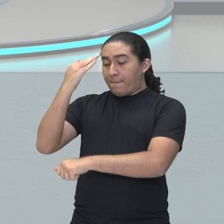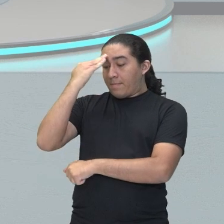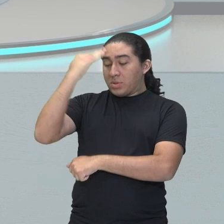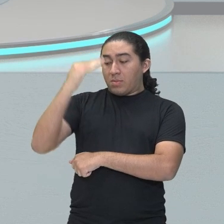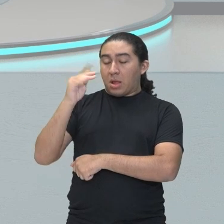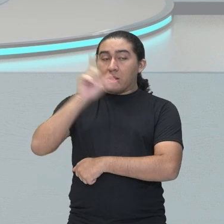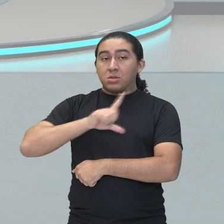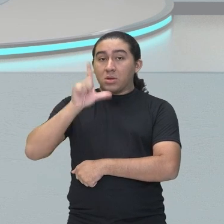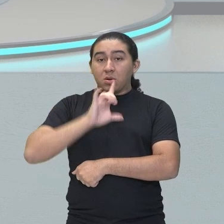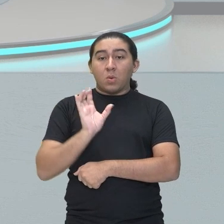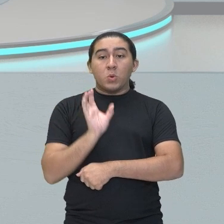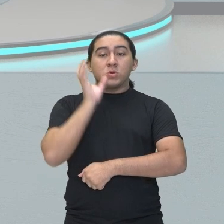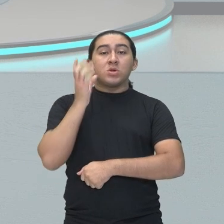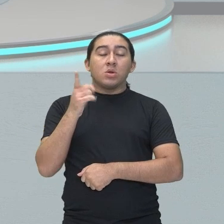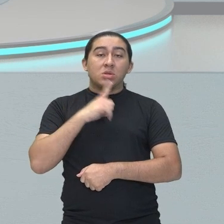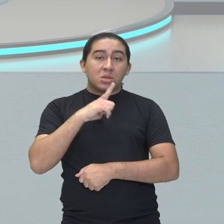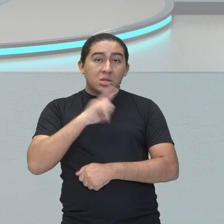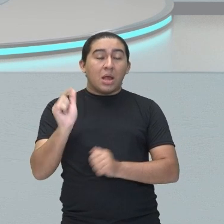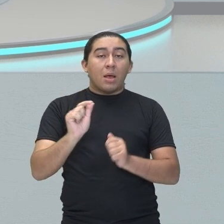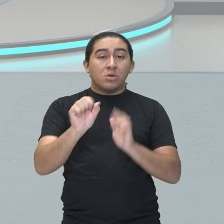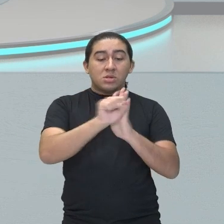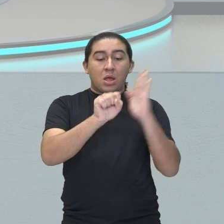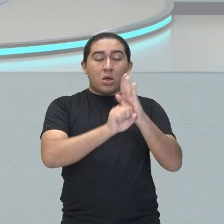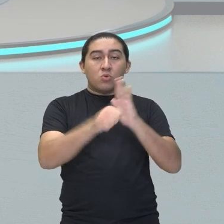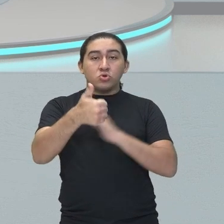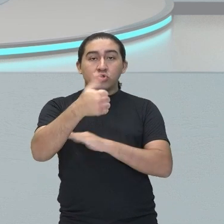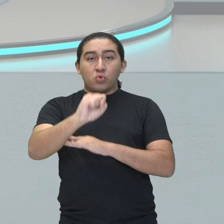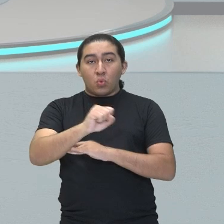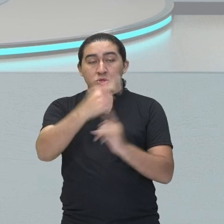durante a segunda metade do século XVIII,